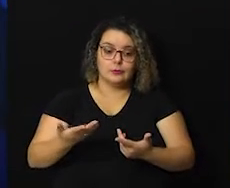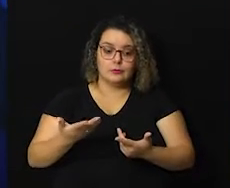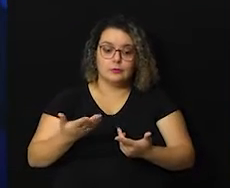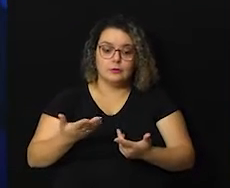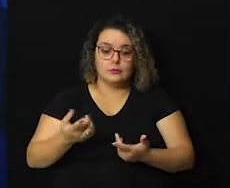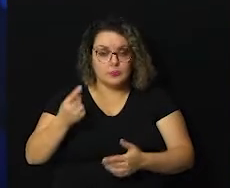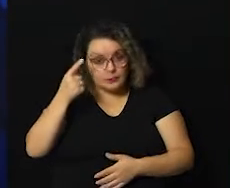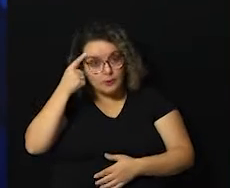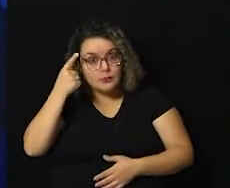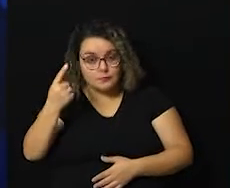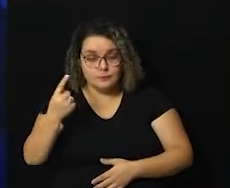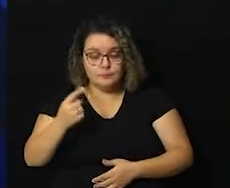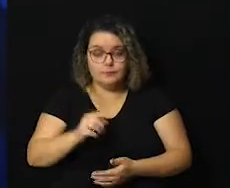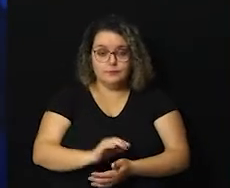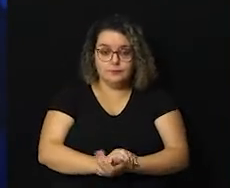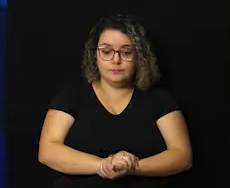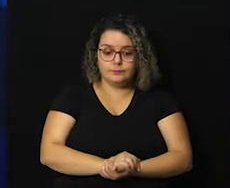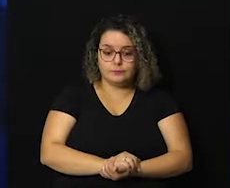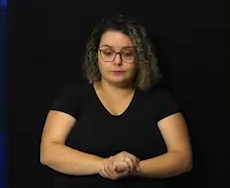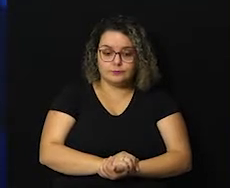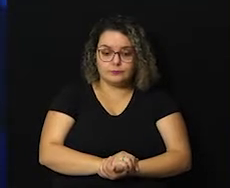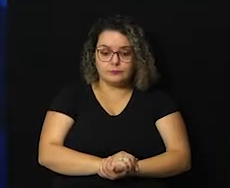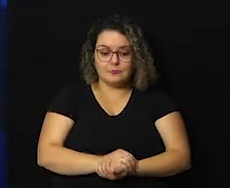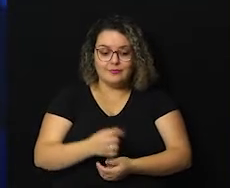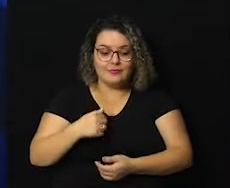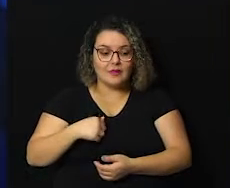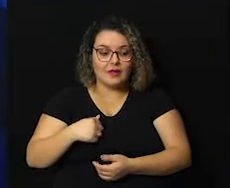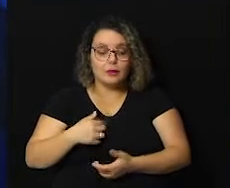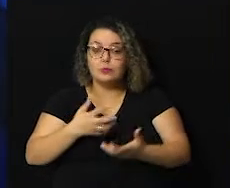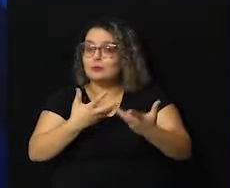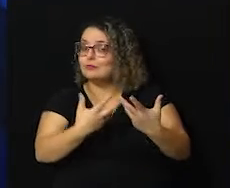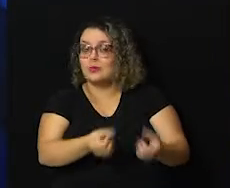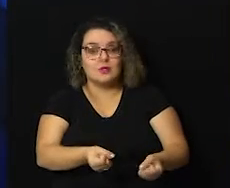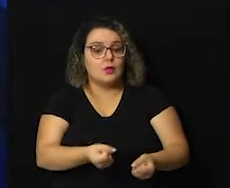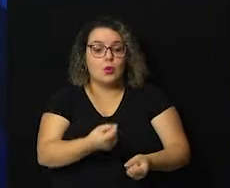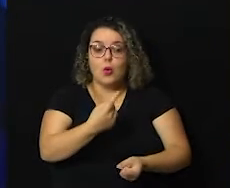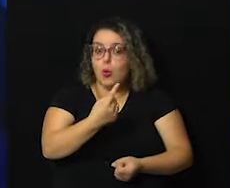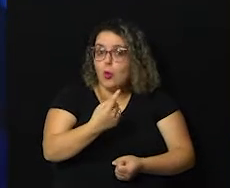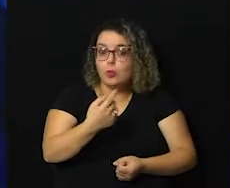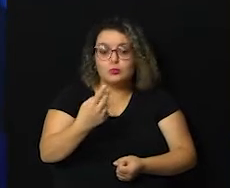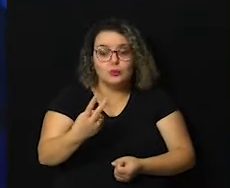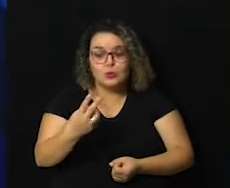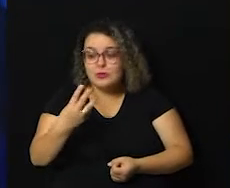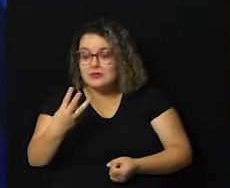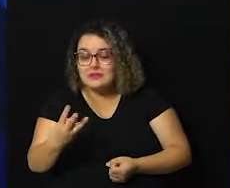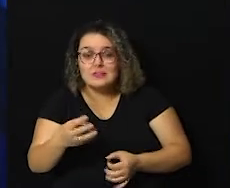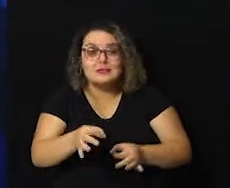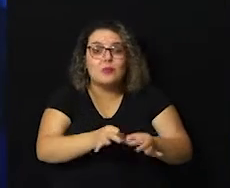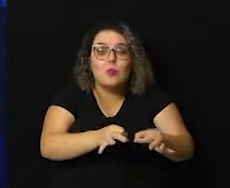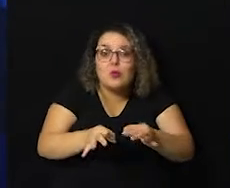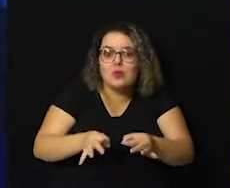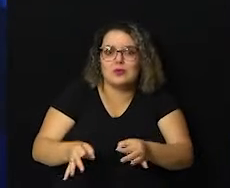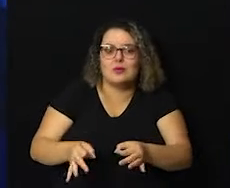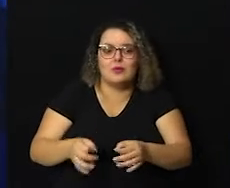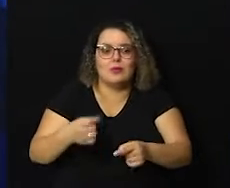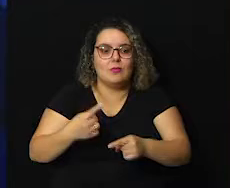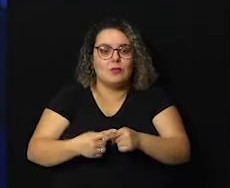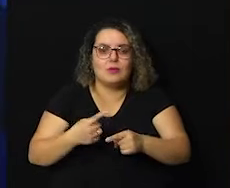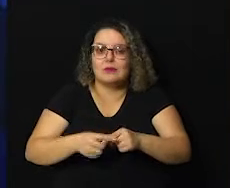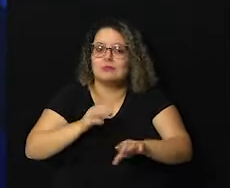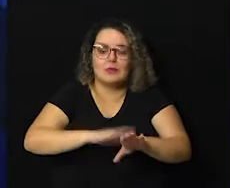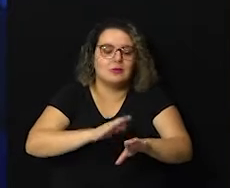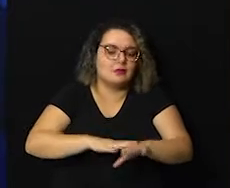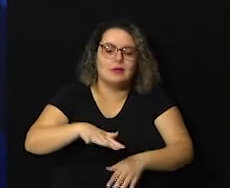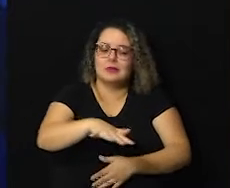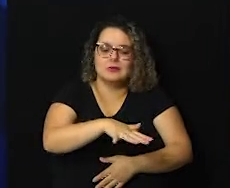e para você ter ideia hoje eu rejeito em média um a Dois a três projetos diariamente